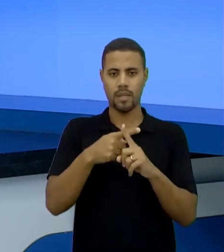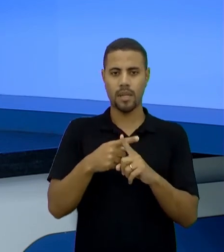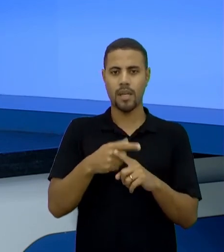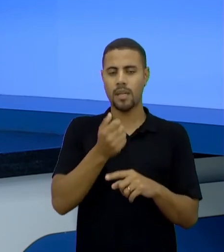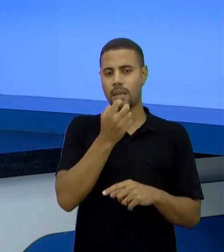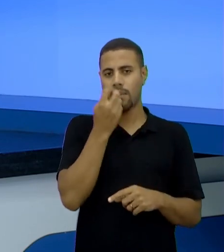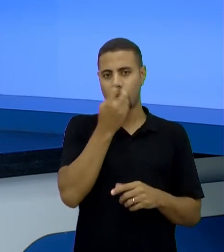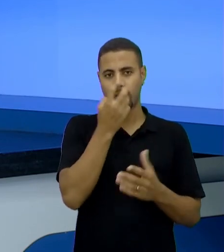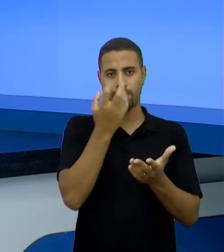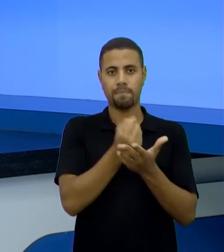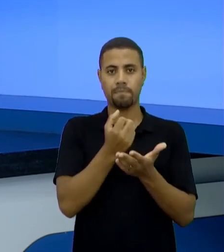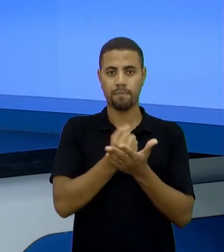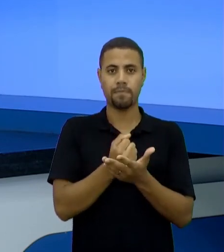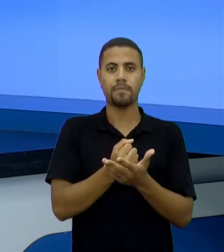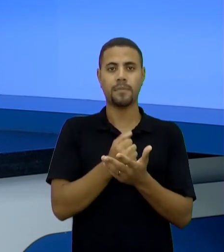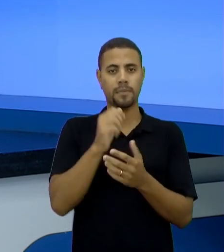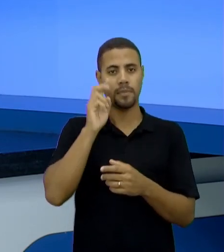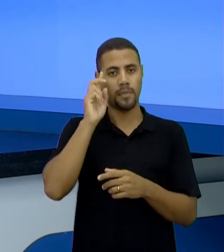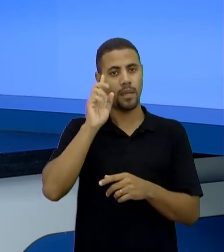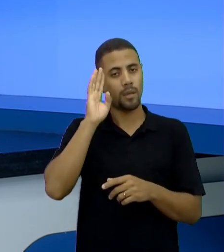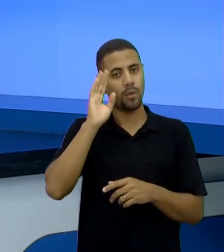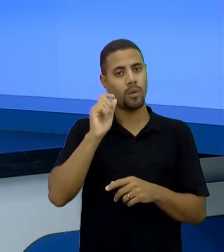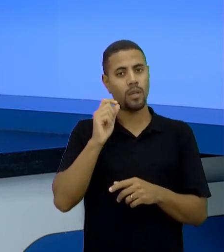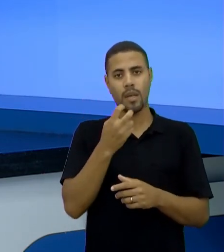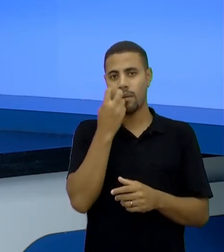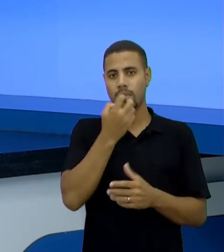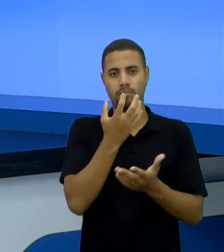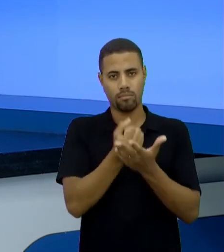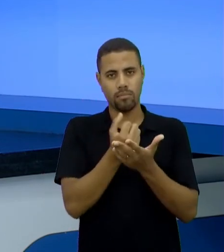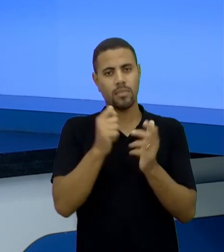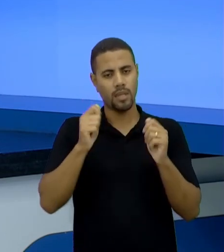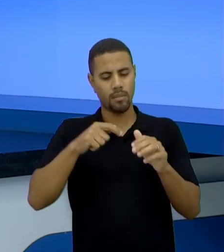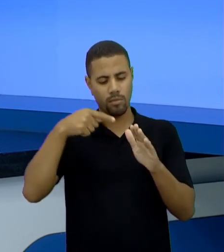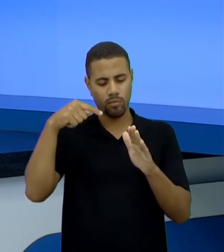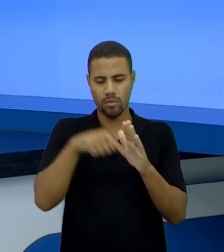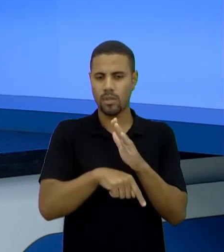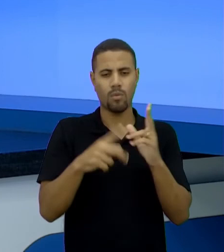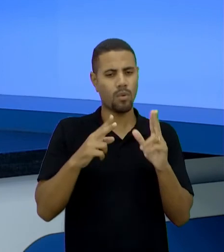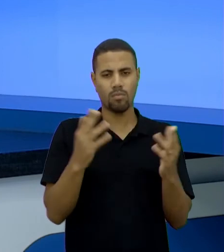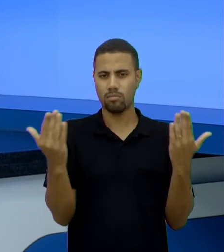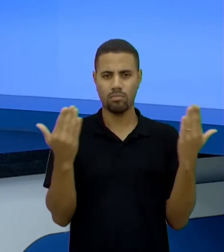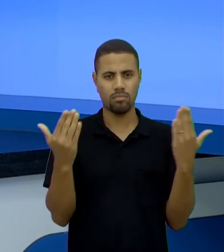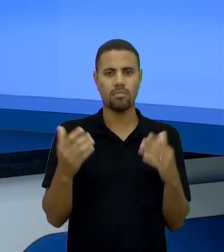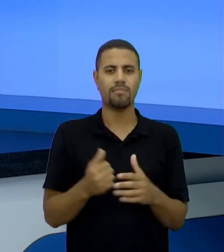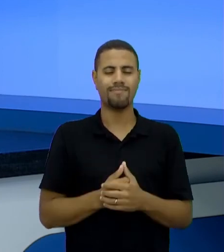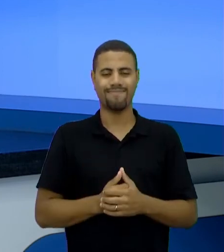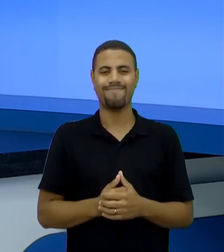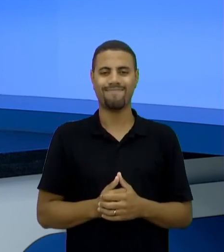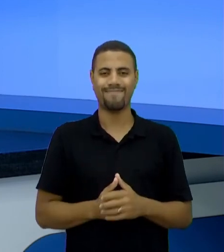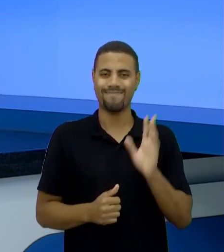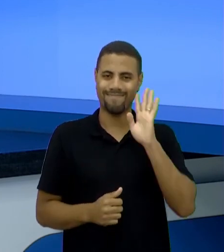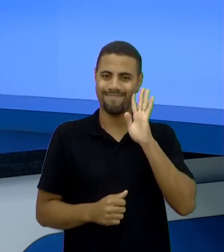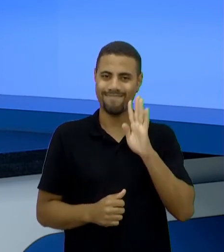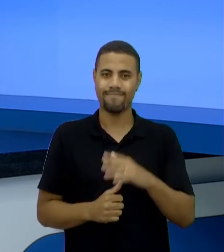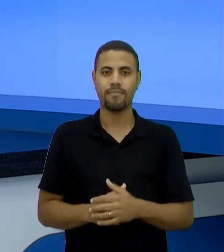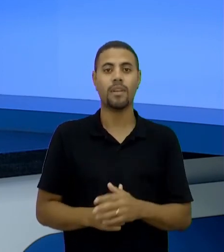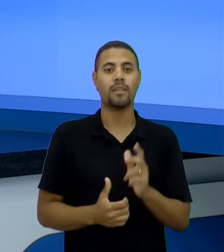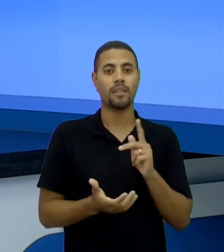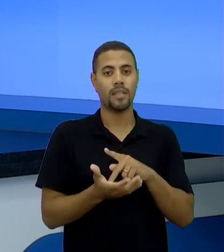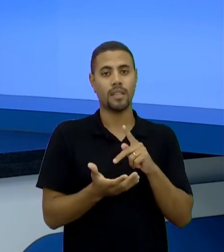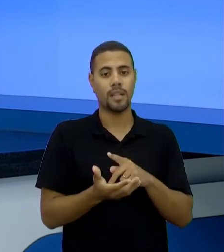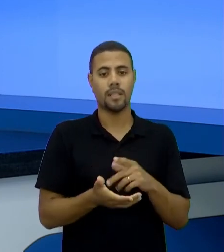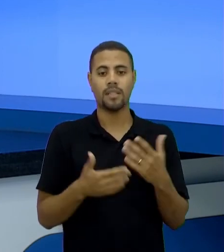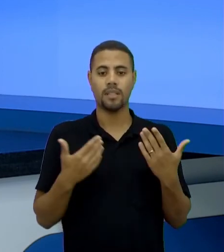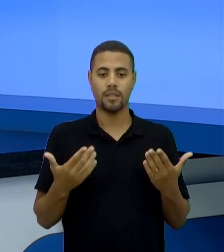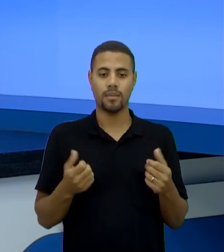né? E inclusive o podcast geralmente traz esse aprofundamento, isso também é legal. Sim, sim. E com o